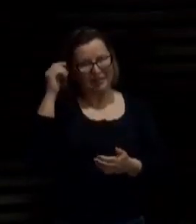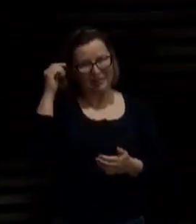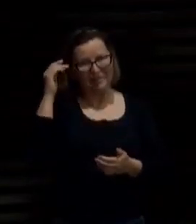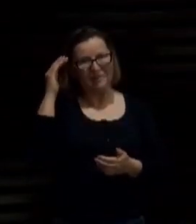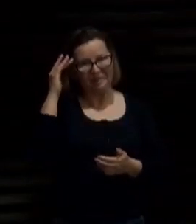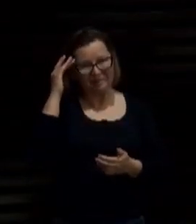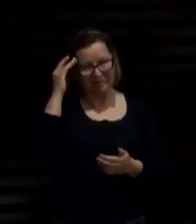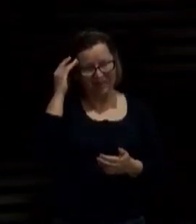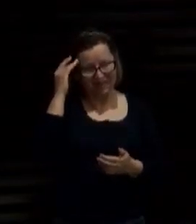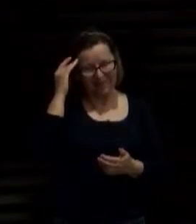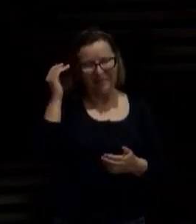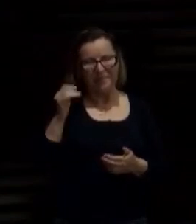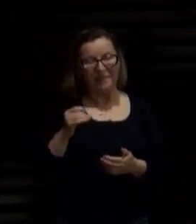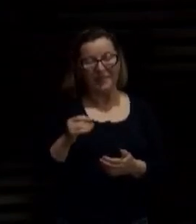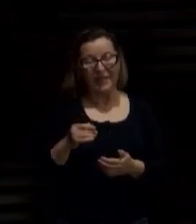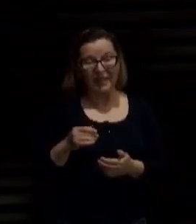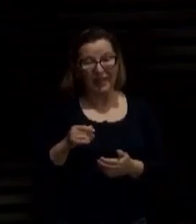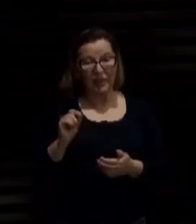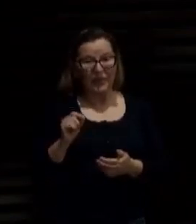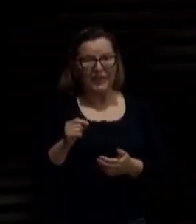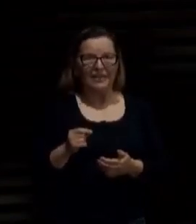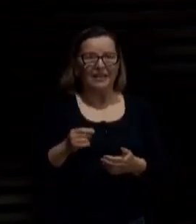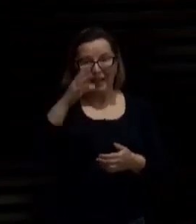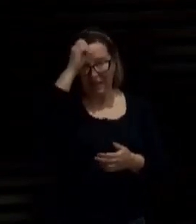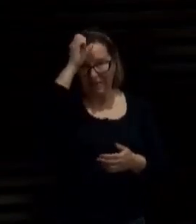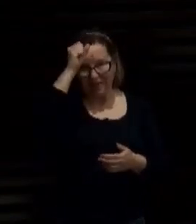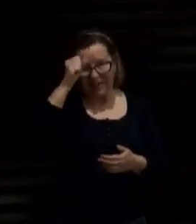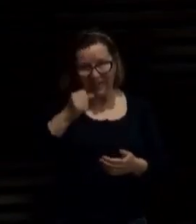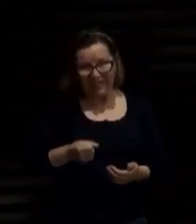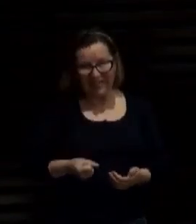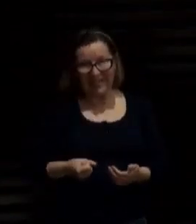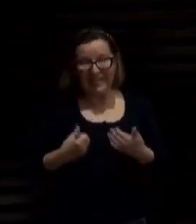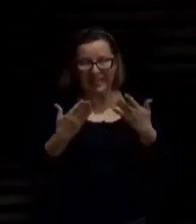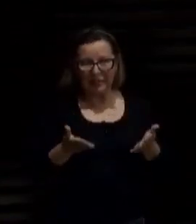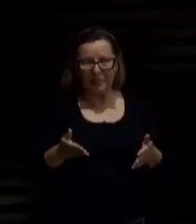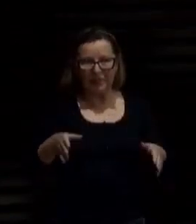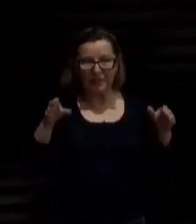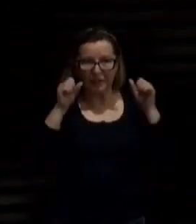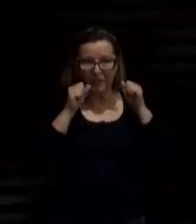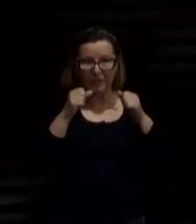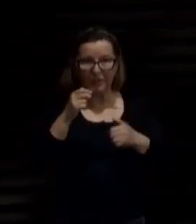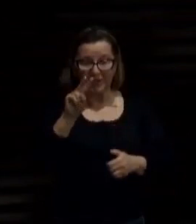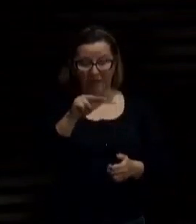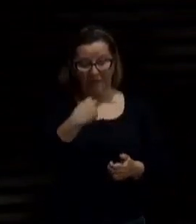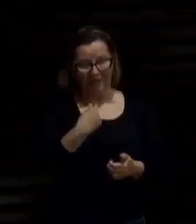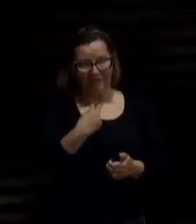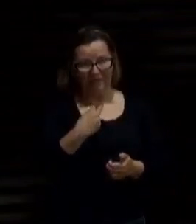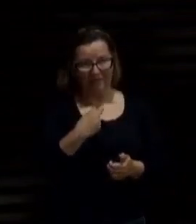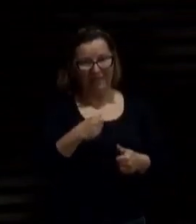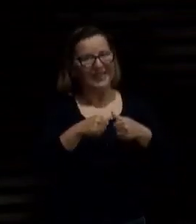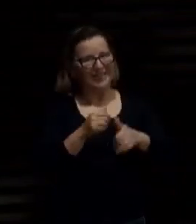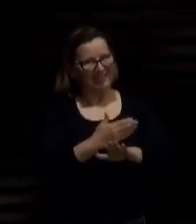também aprendestes e recebestes e ouvistes e vistes em mim, isso